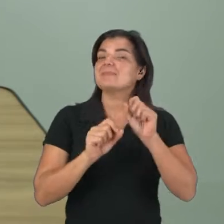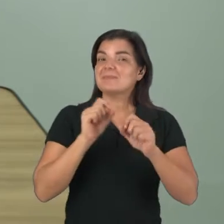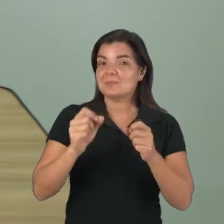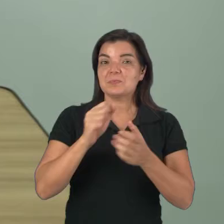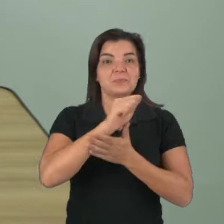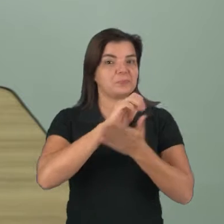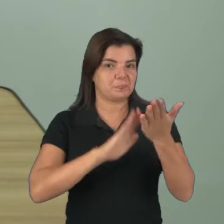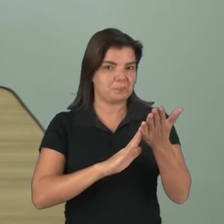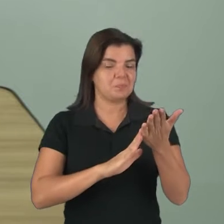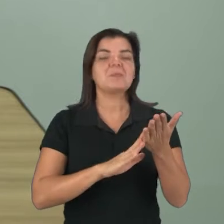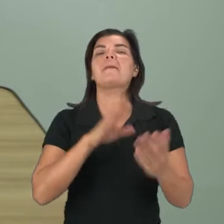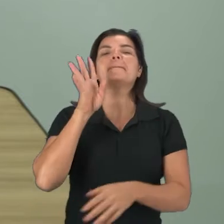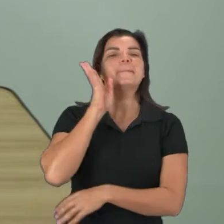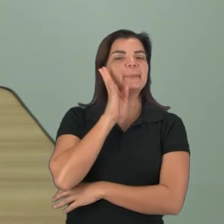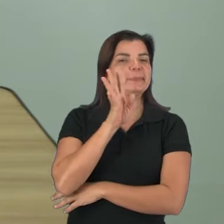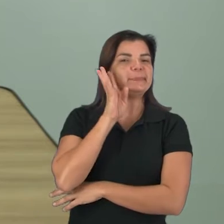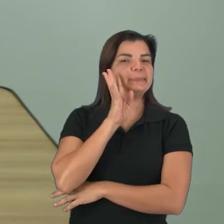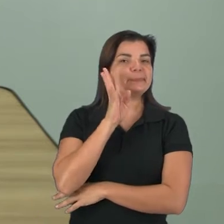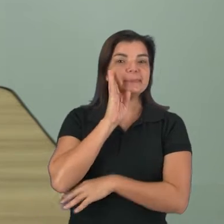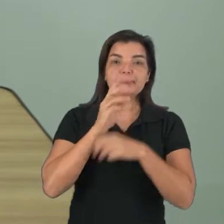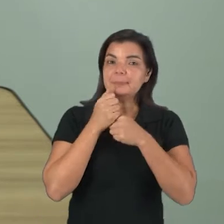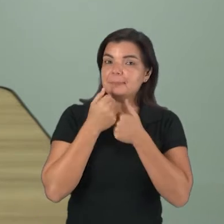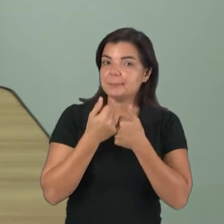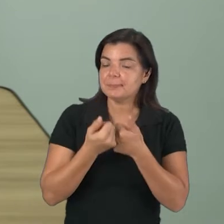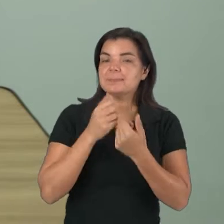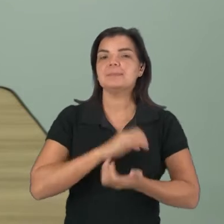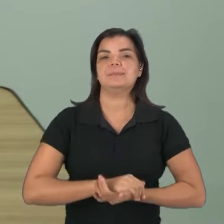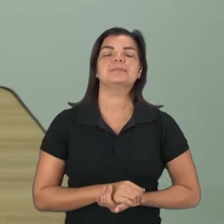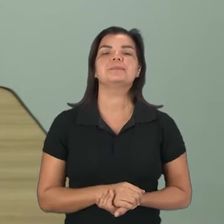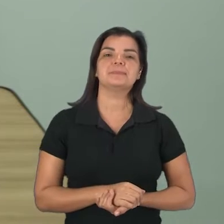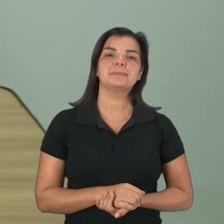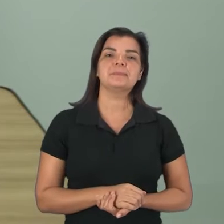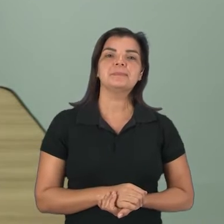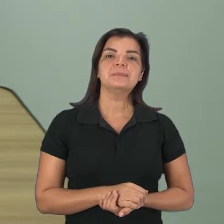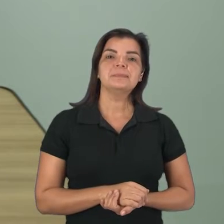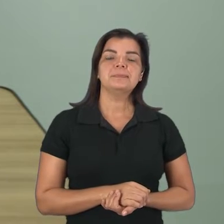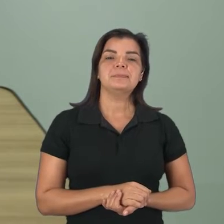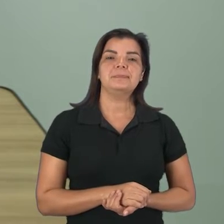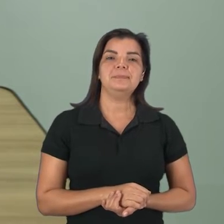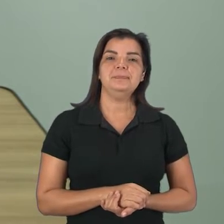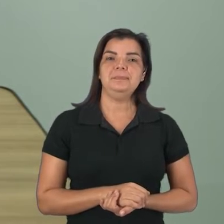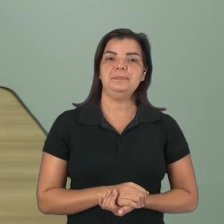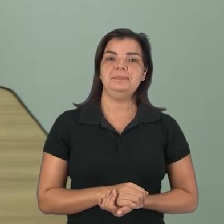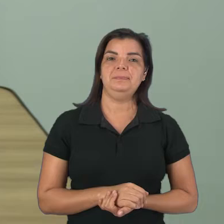fazer uma atividade bem legal Tá bom vamos lá